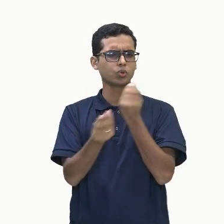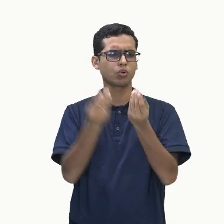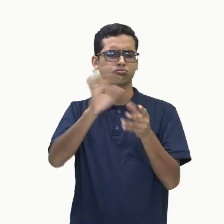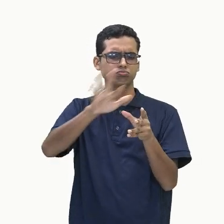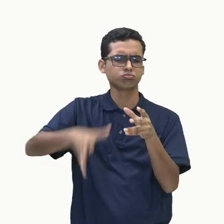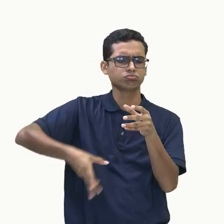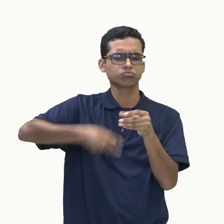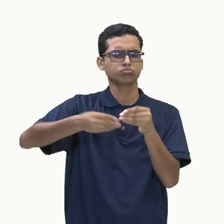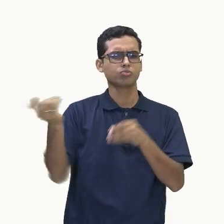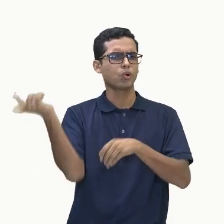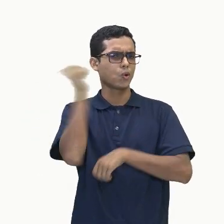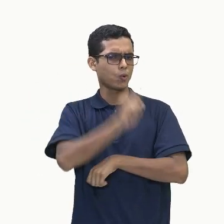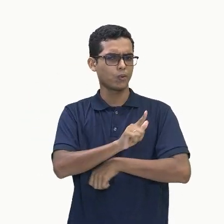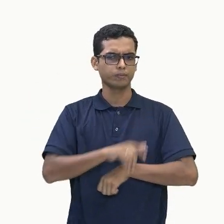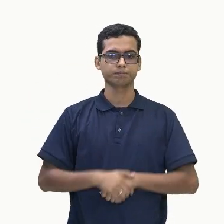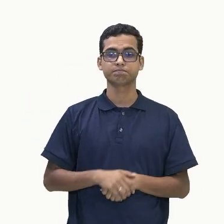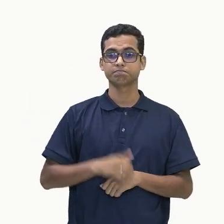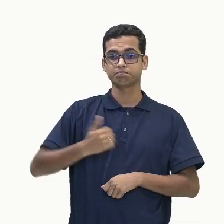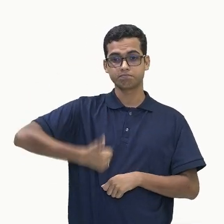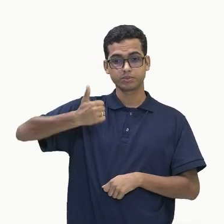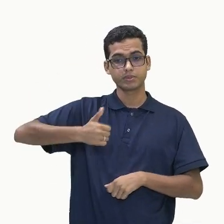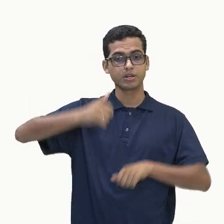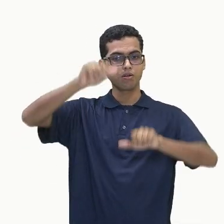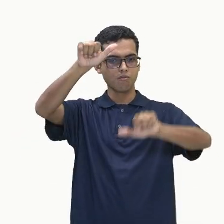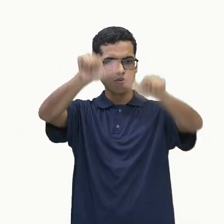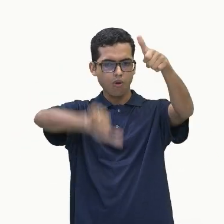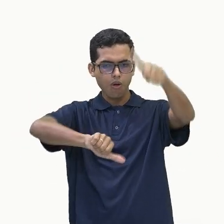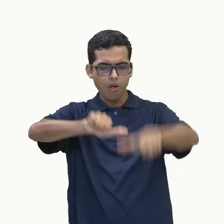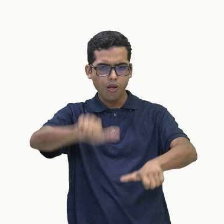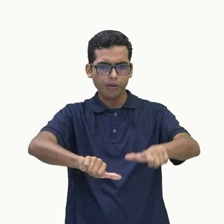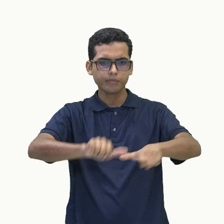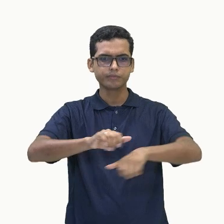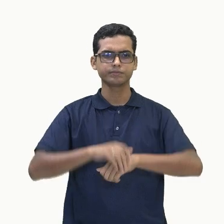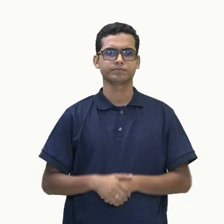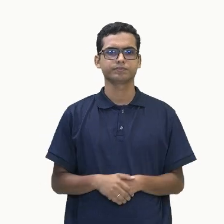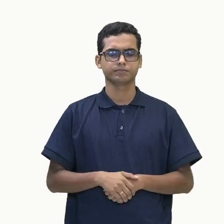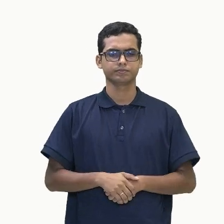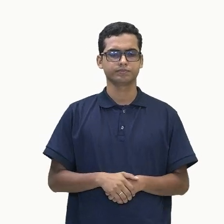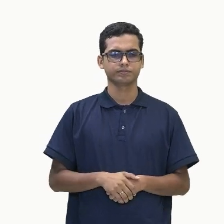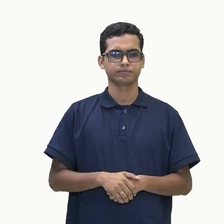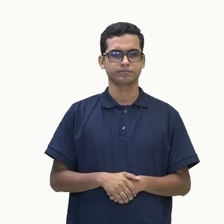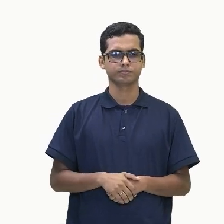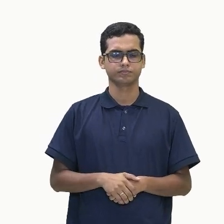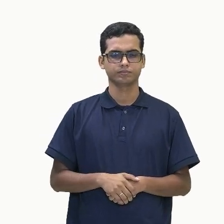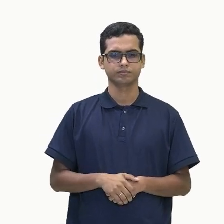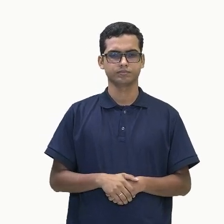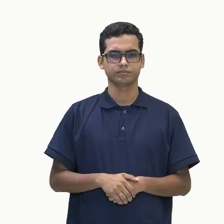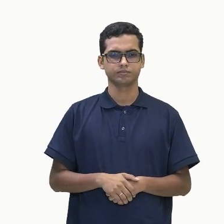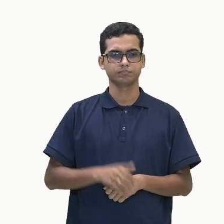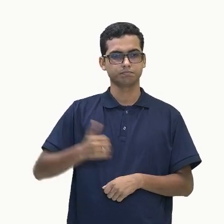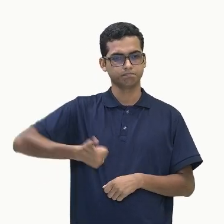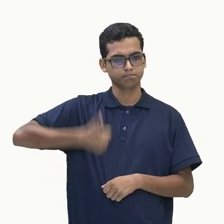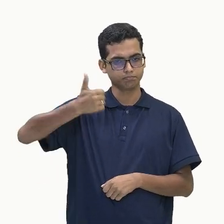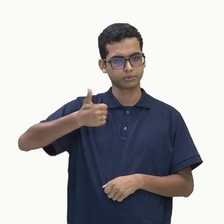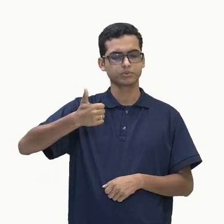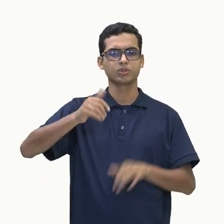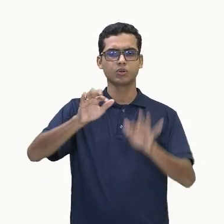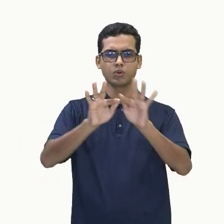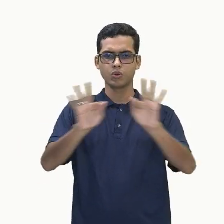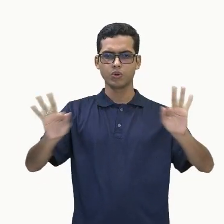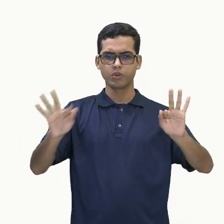Primeiramente, vamos analisar a number one. A number one fala assim, ó. Is Sam going to the